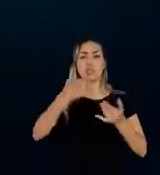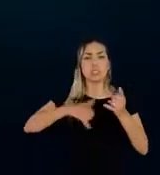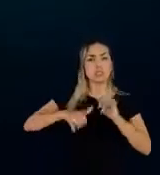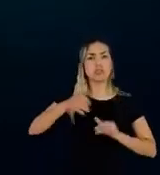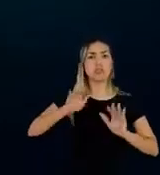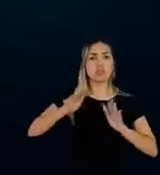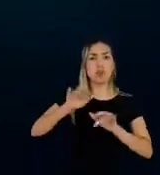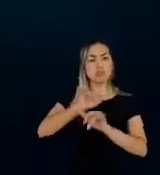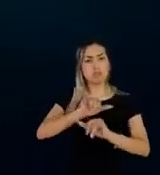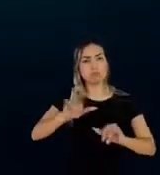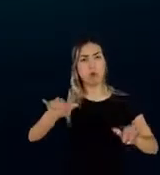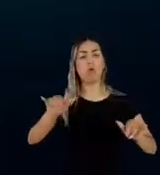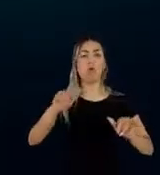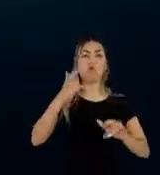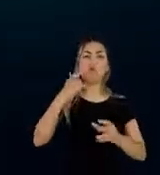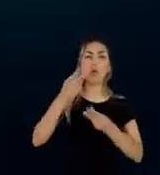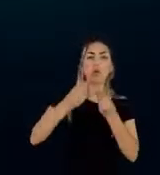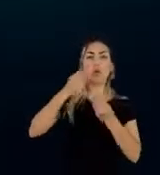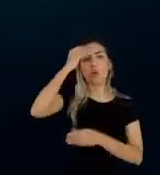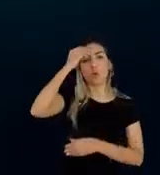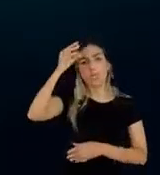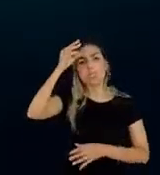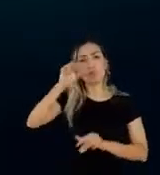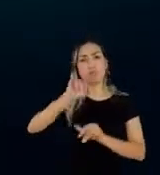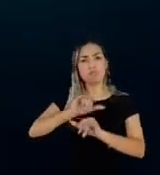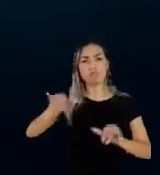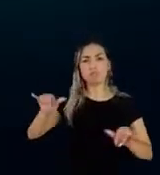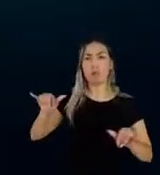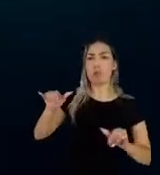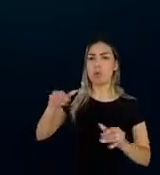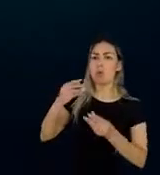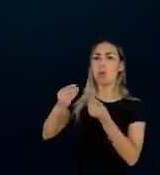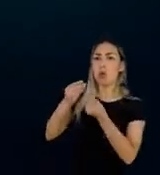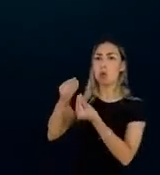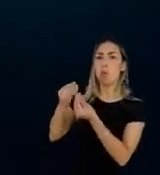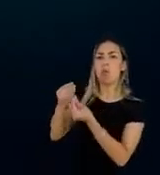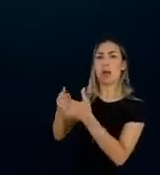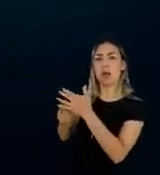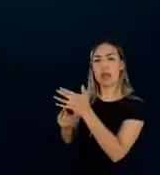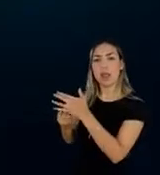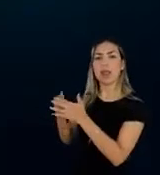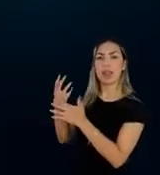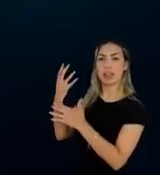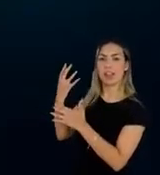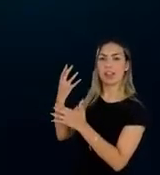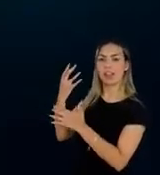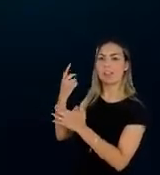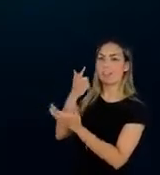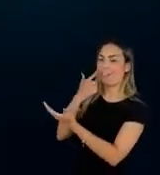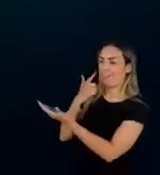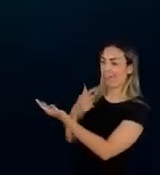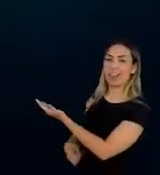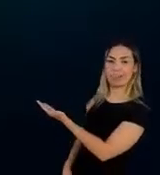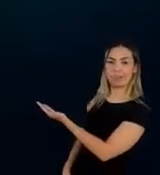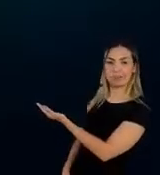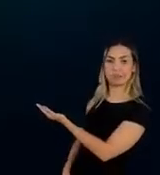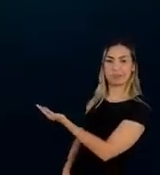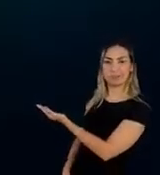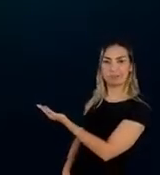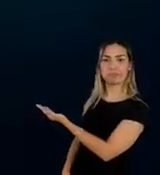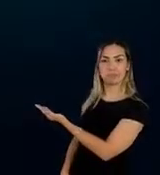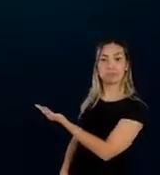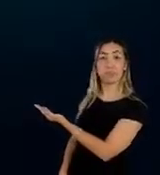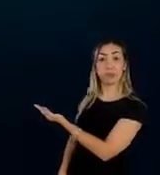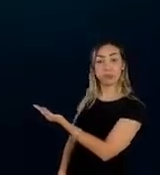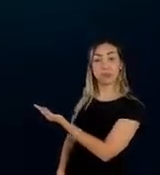divulgando o conhecimento elaborado, aprendido, né, na realização desses projetos,